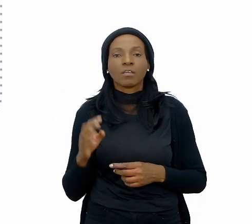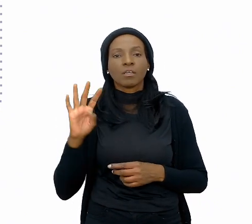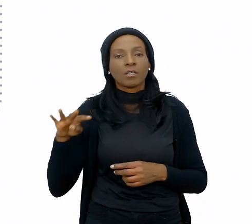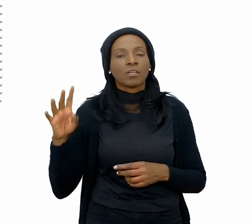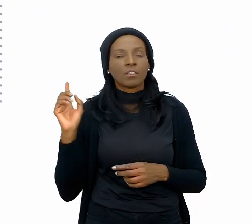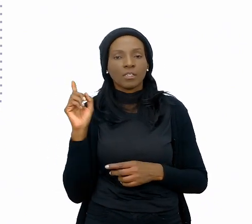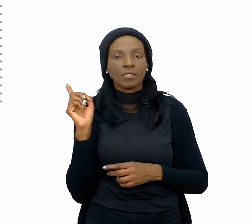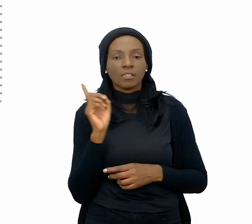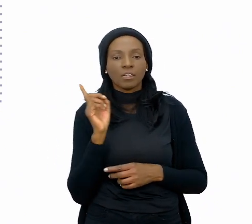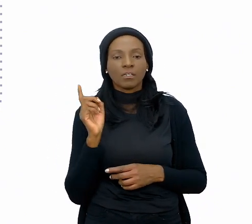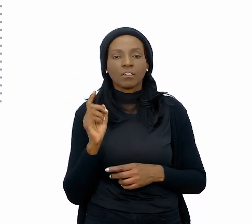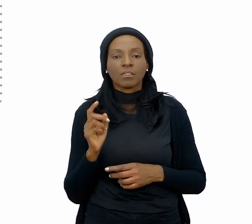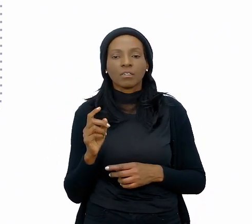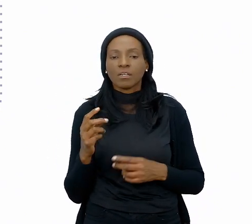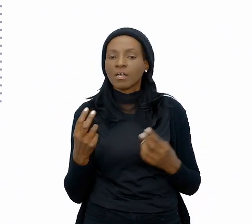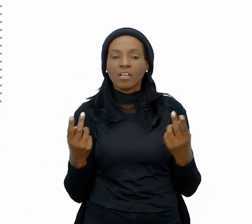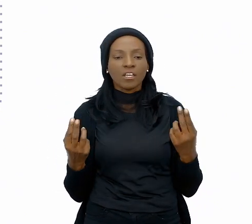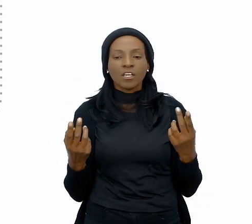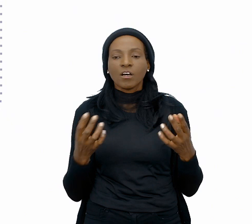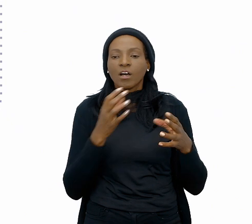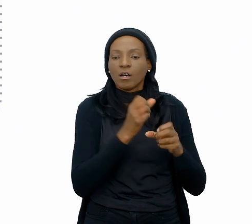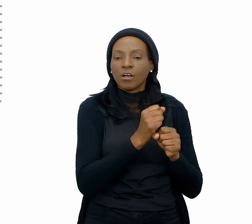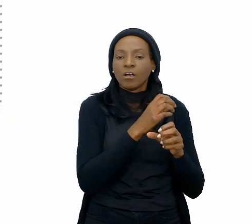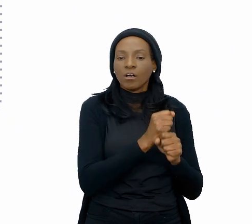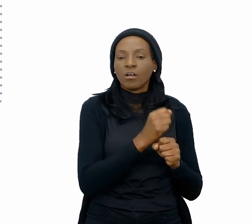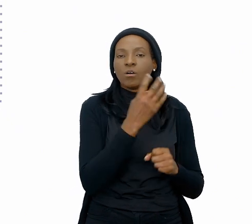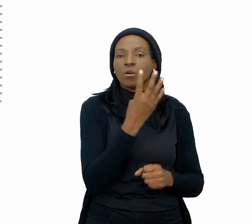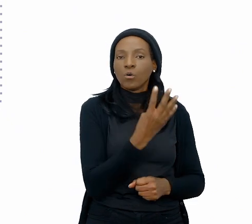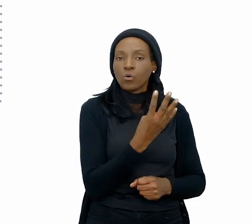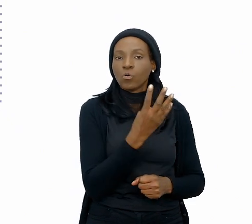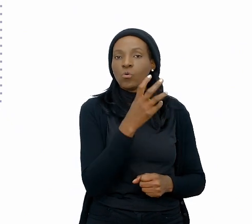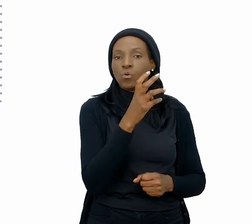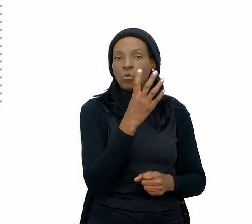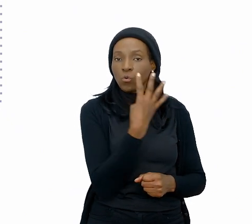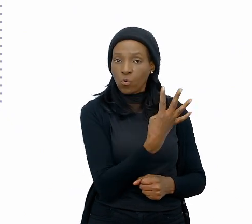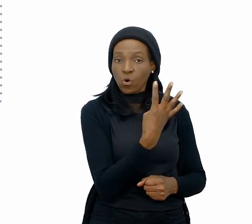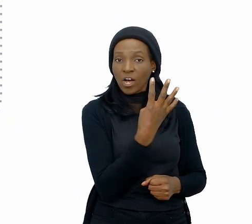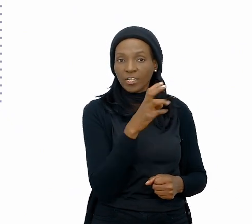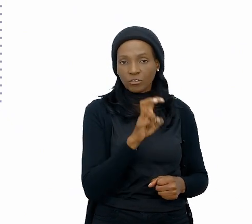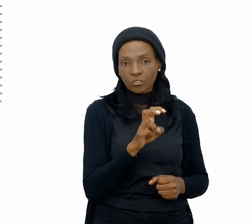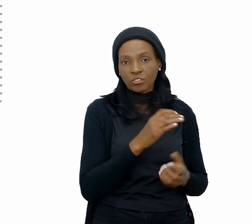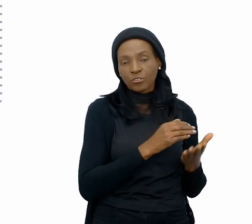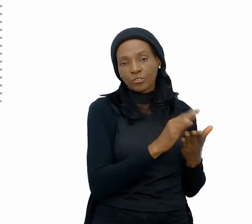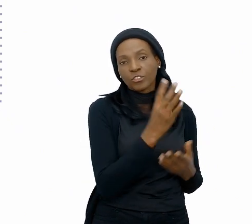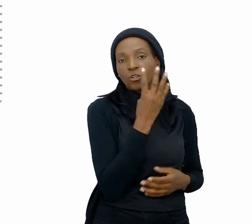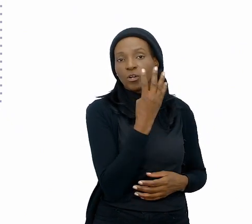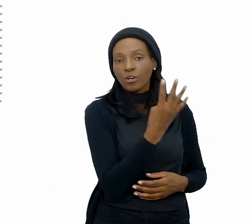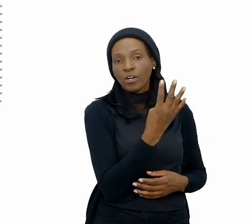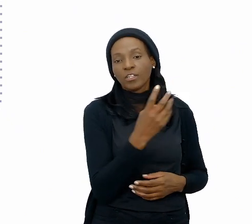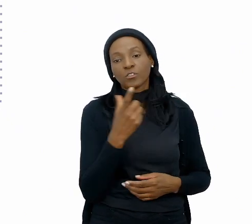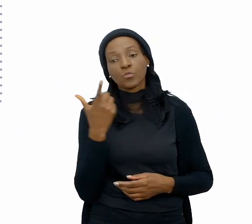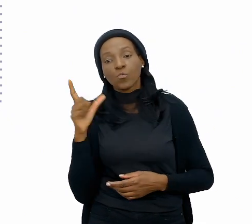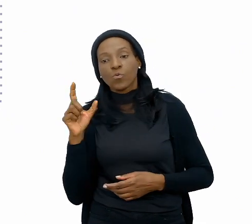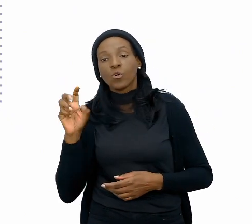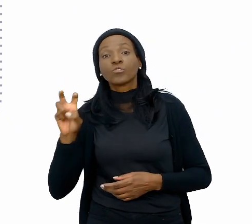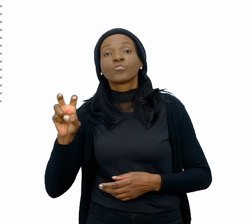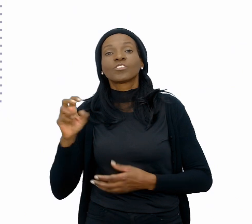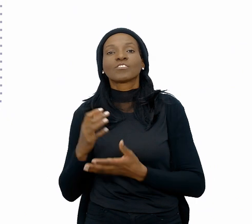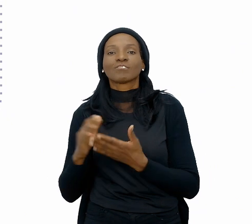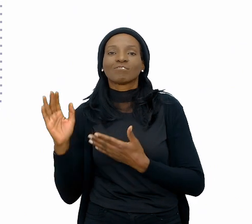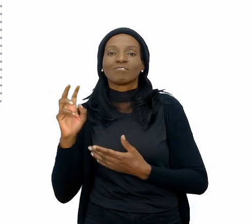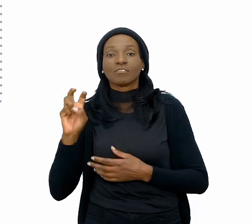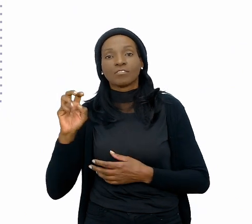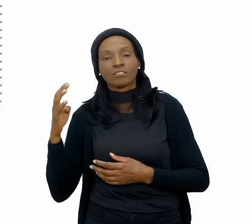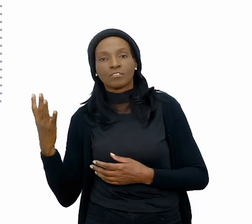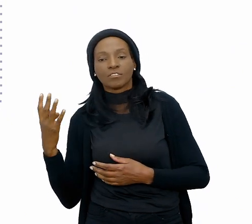Ambos têm o mesmo algarismo, mas um começa com o 4 e o outro começa com o 5. Como na sequência numérica,